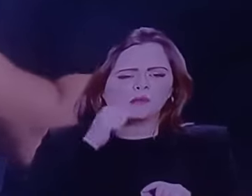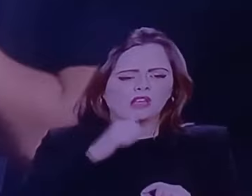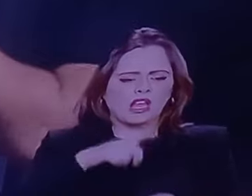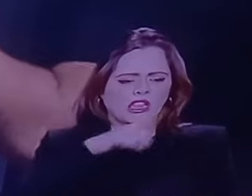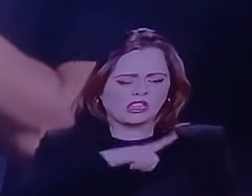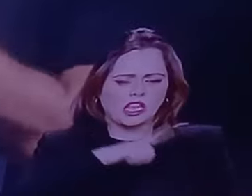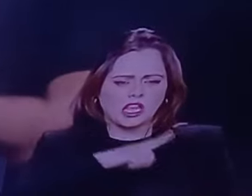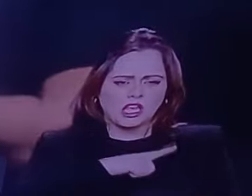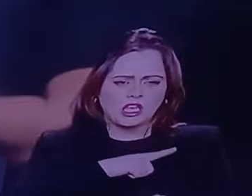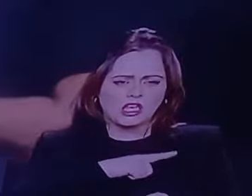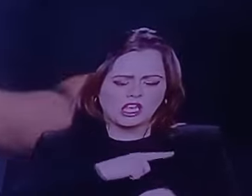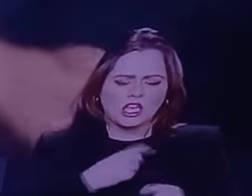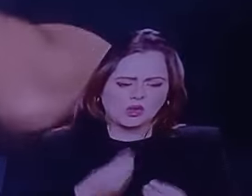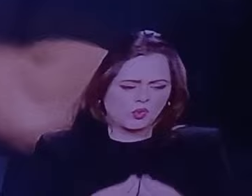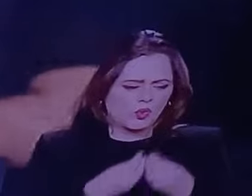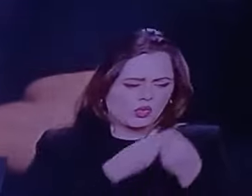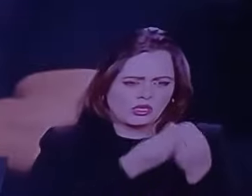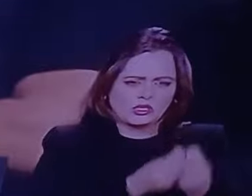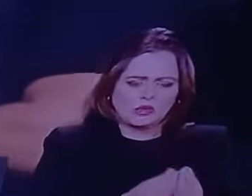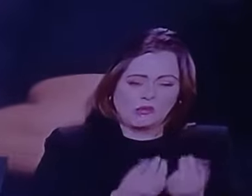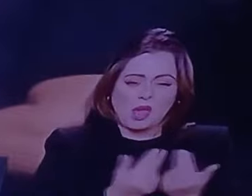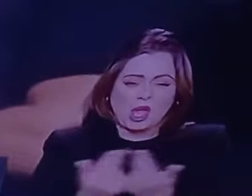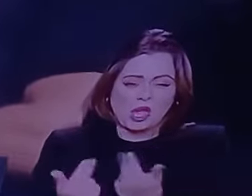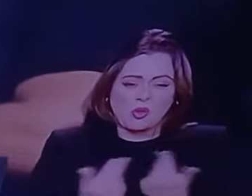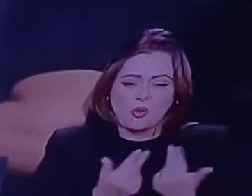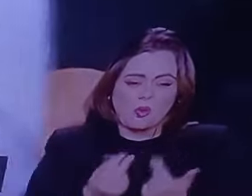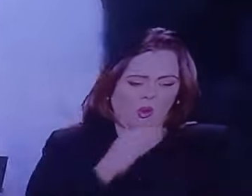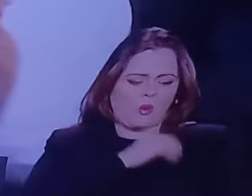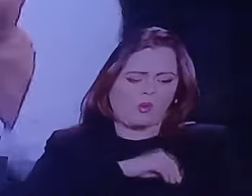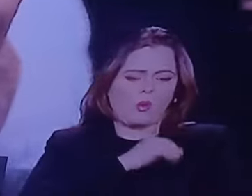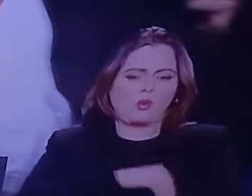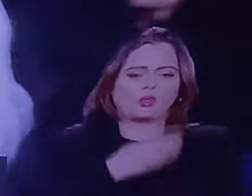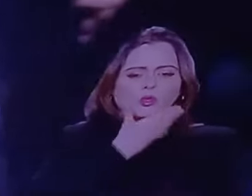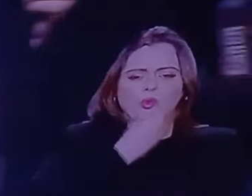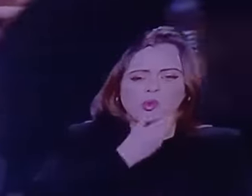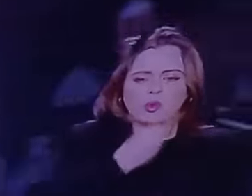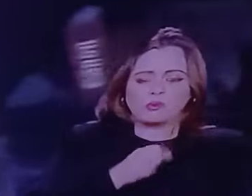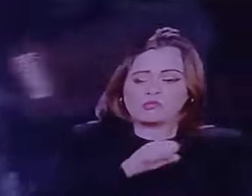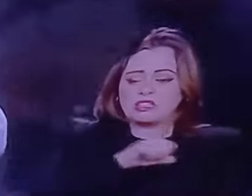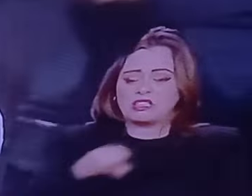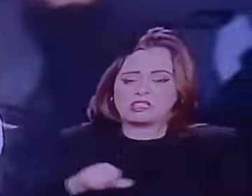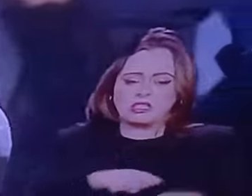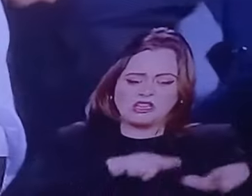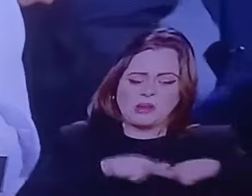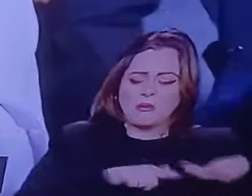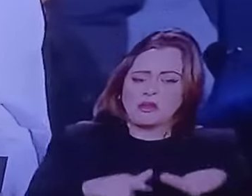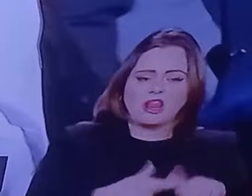o mesmo salário do homem se ela tiver um trabalho igual.